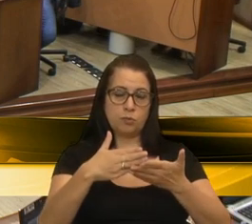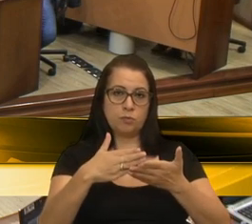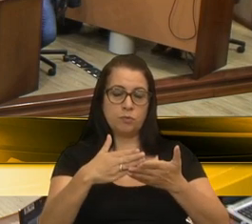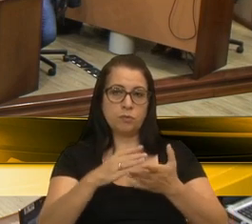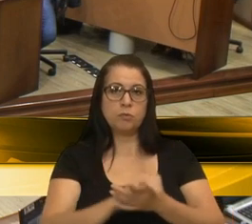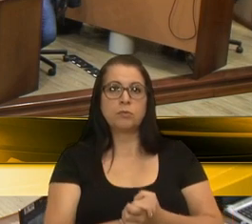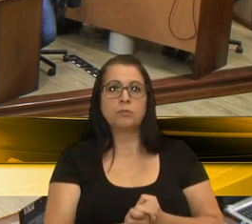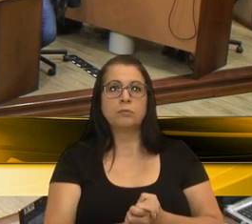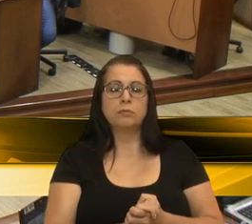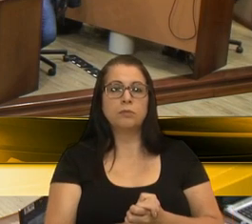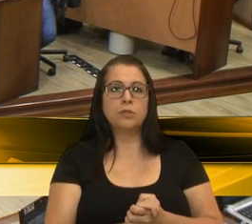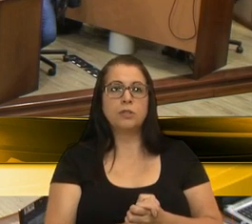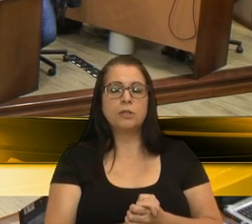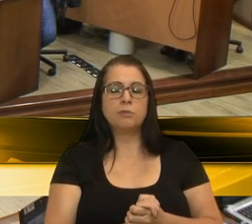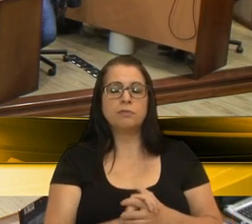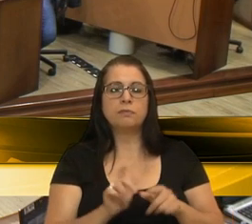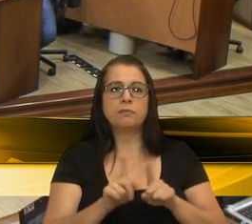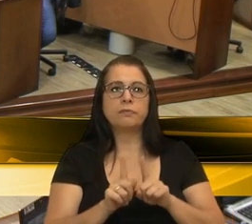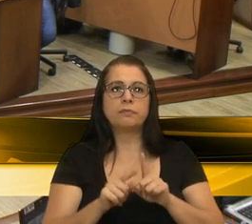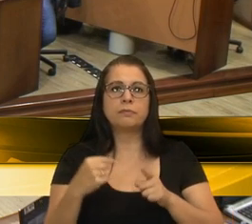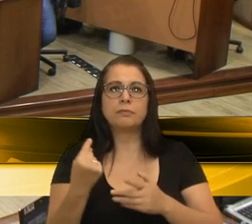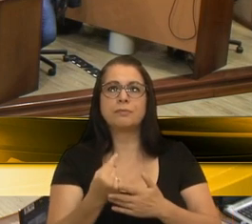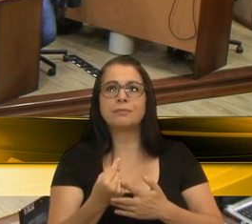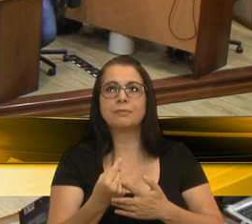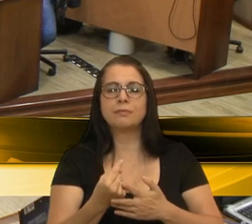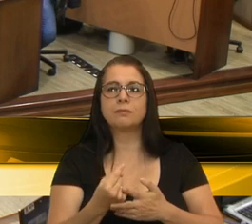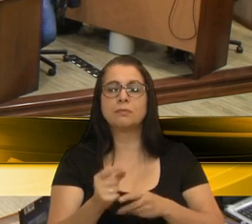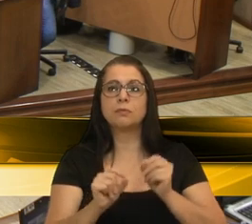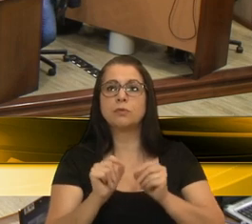relação à reunião almoço da SIC.